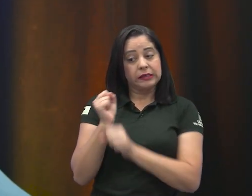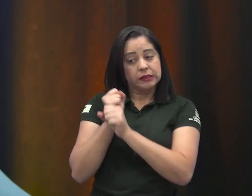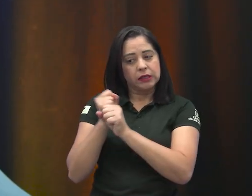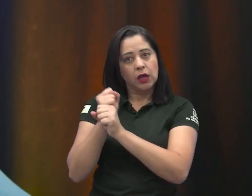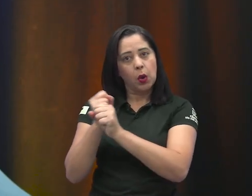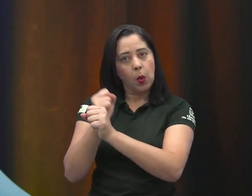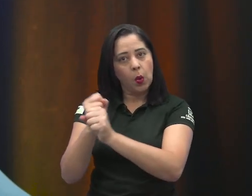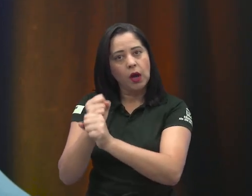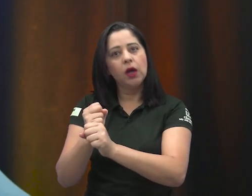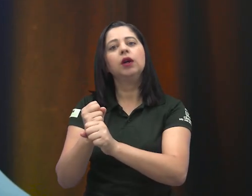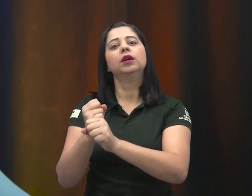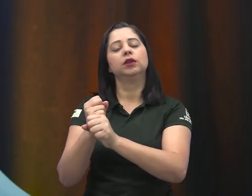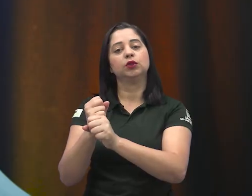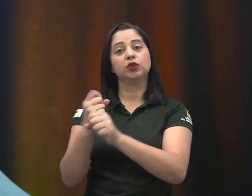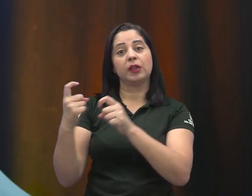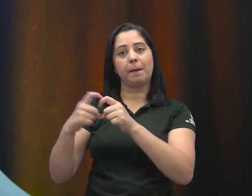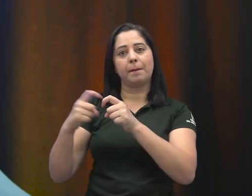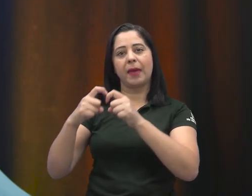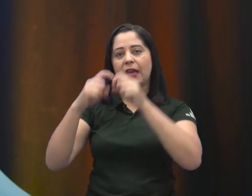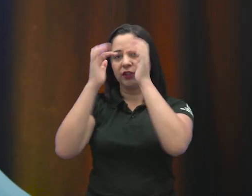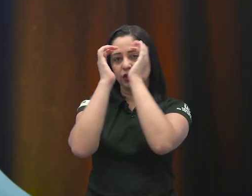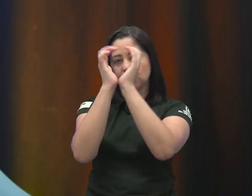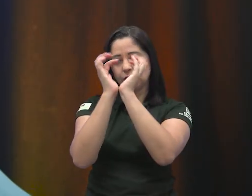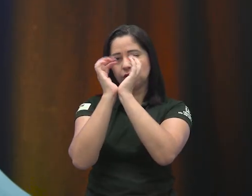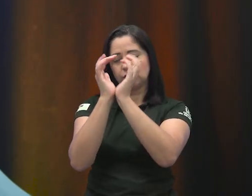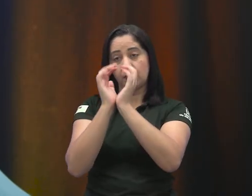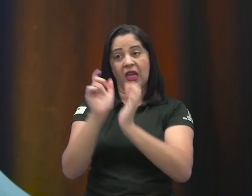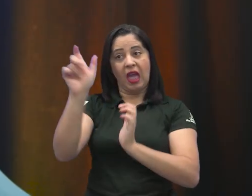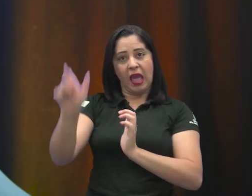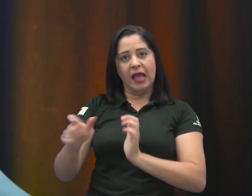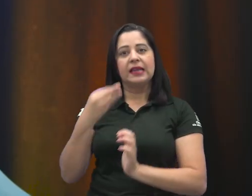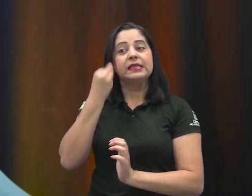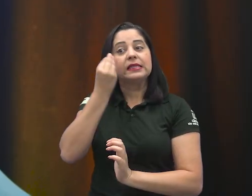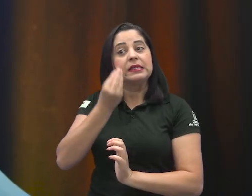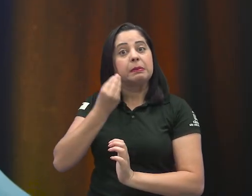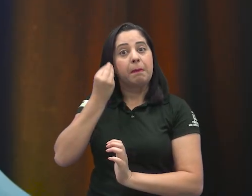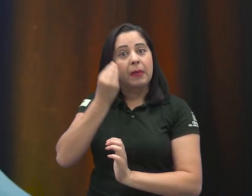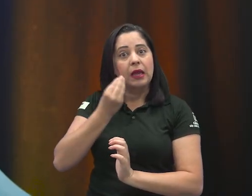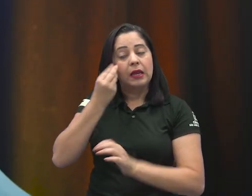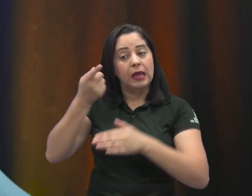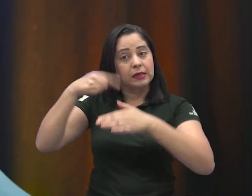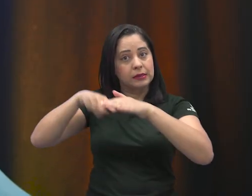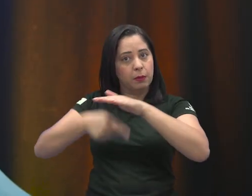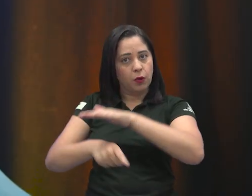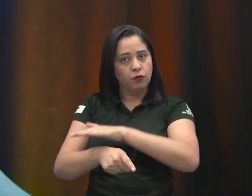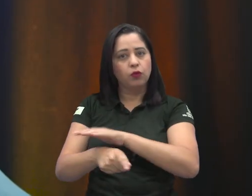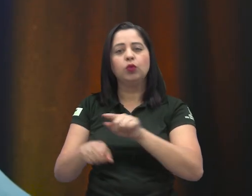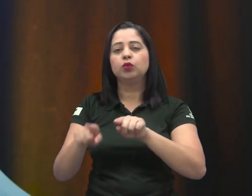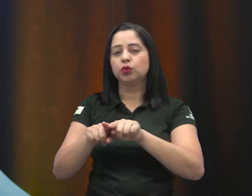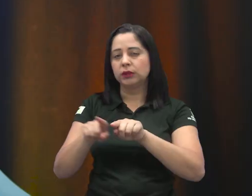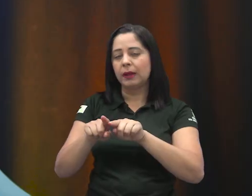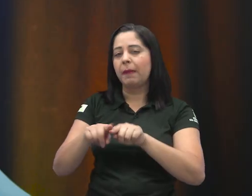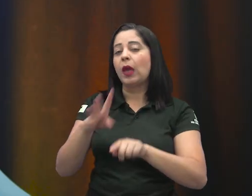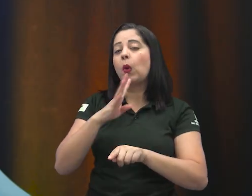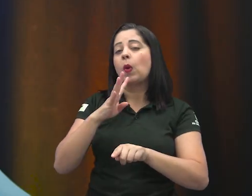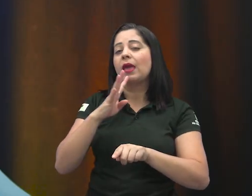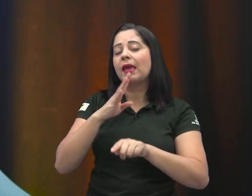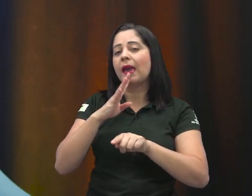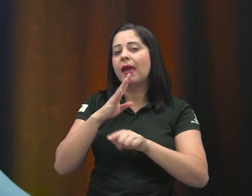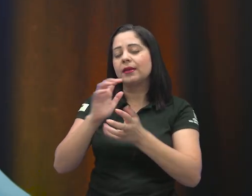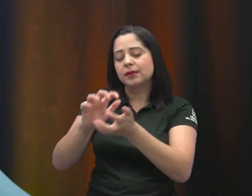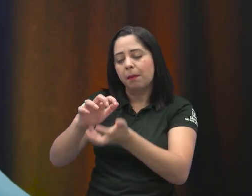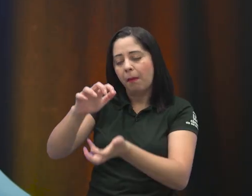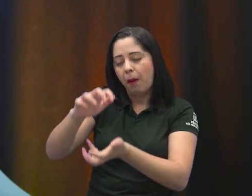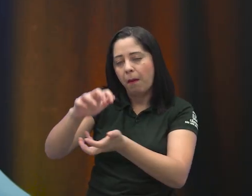de dedicação à neurologia, ele carrega conhecimentos profundos sobre o cérebro e o envelhecimento. Sua vasta experiência